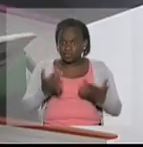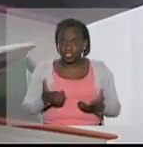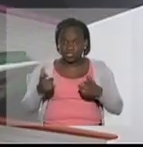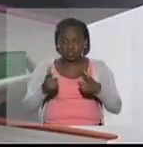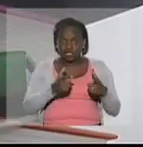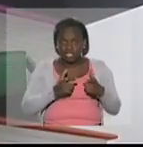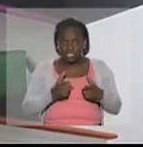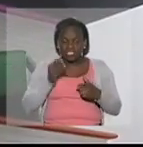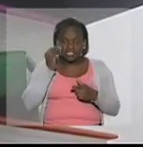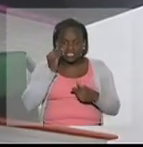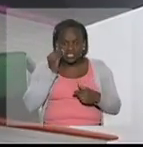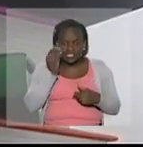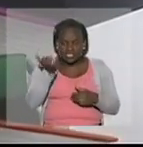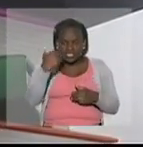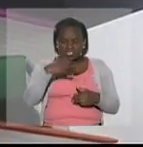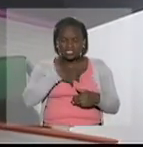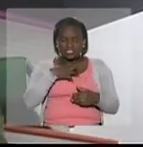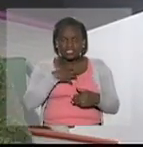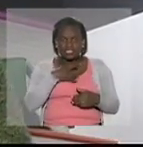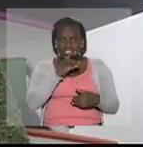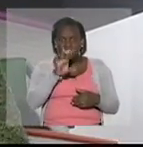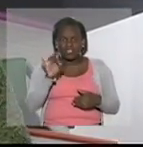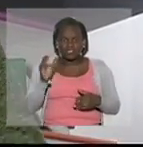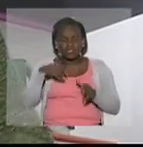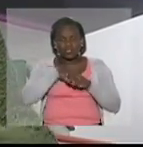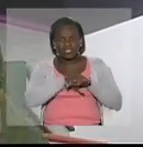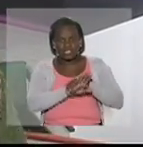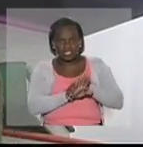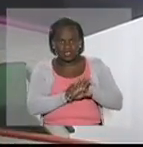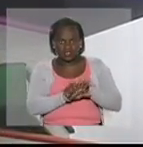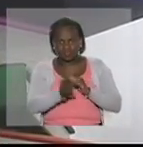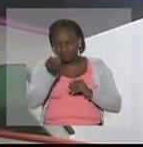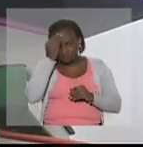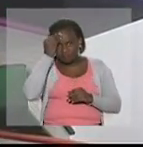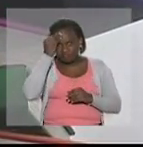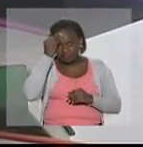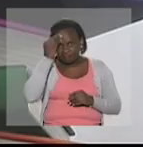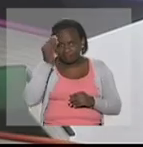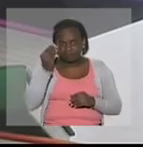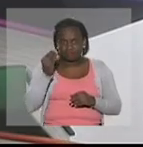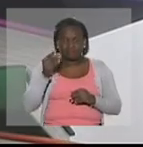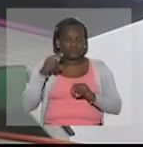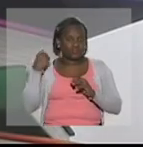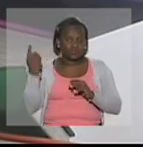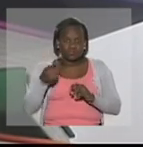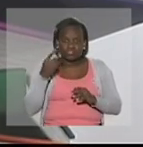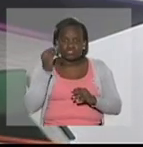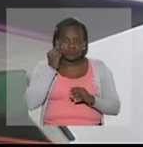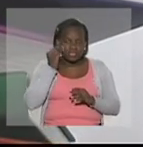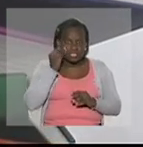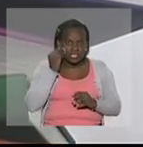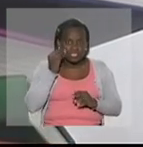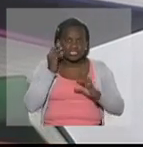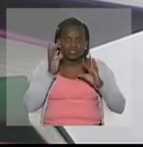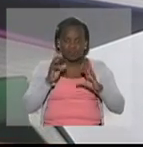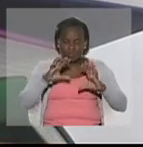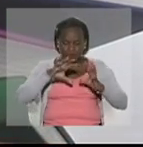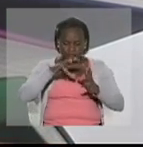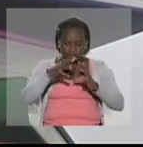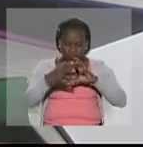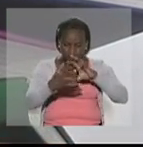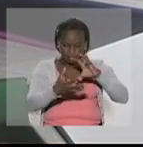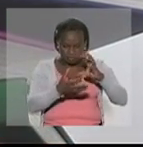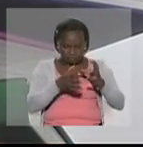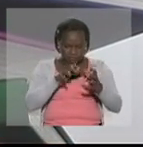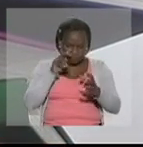desse lugar dessas experiências que tá dentro do de nós né assim que a vida a todas as nossas experiências são como no c